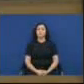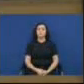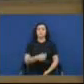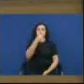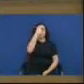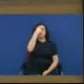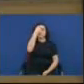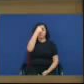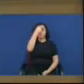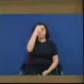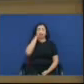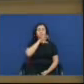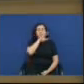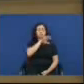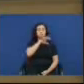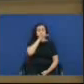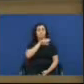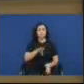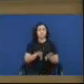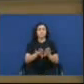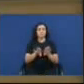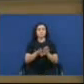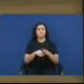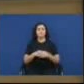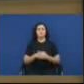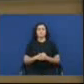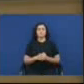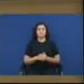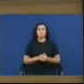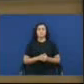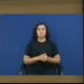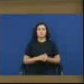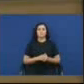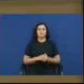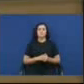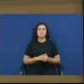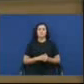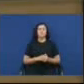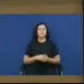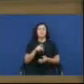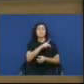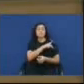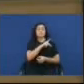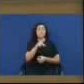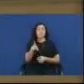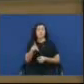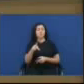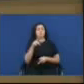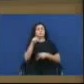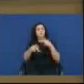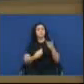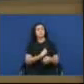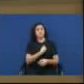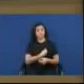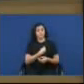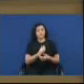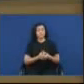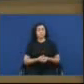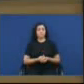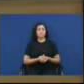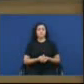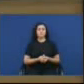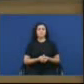vereador Dinho, na sequência o vereador André. Senhor presidente, nobres pares, até presente.